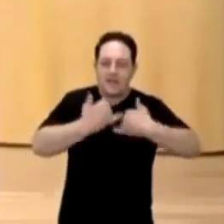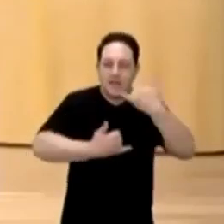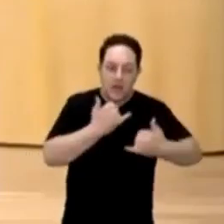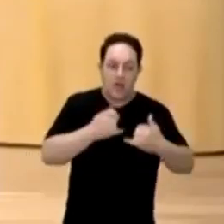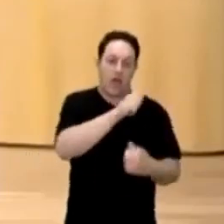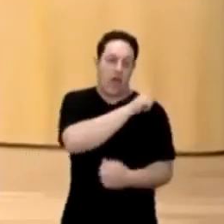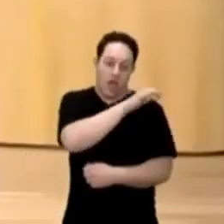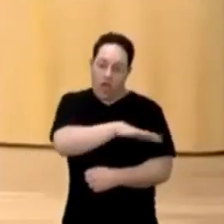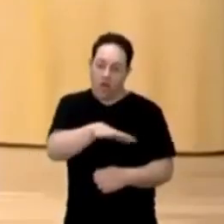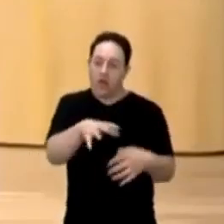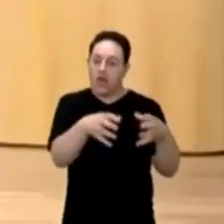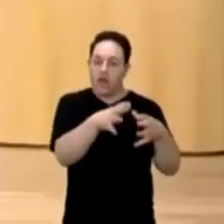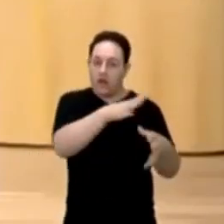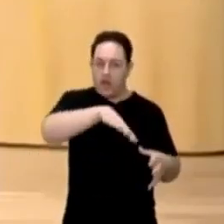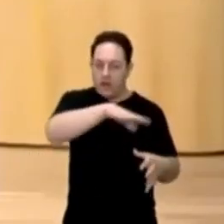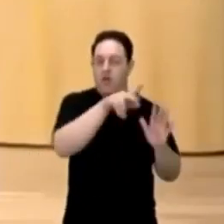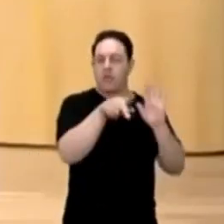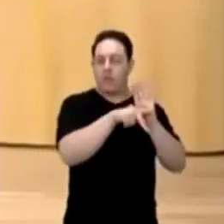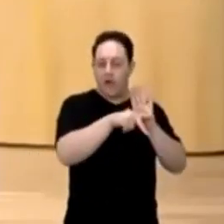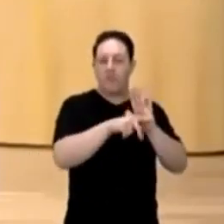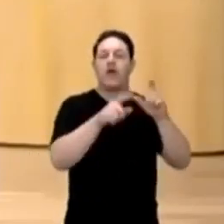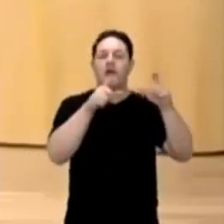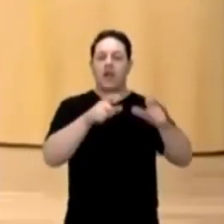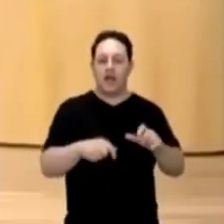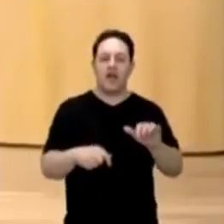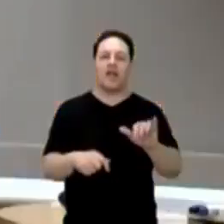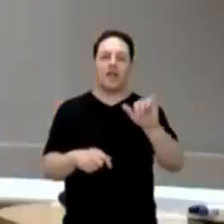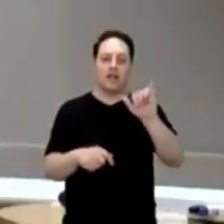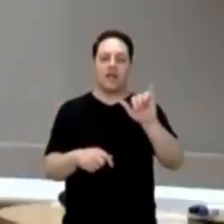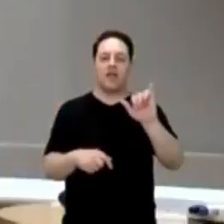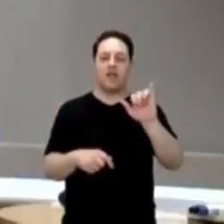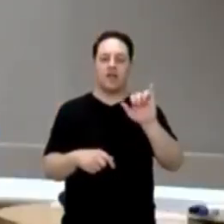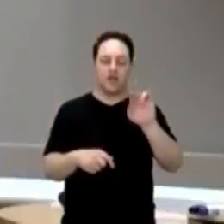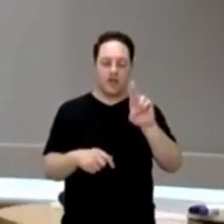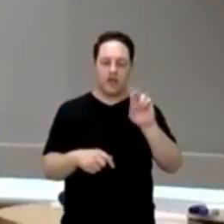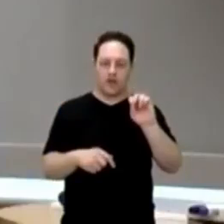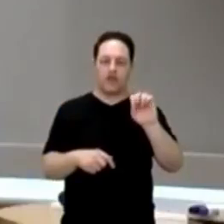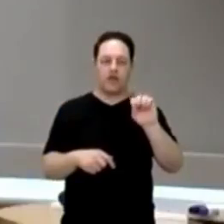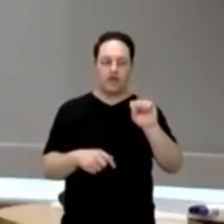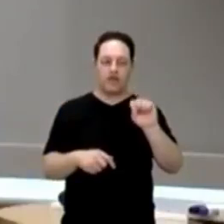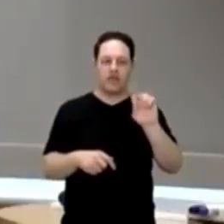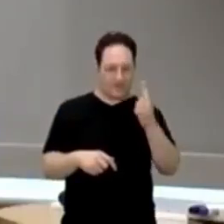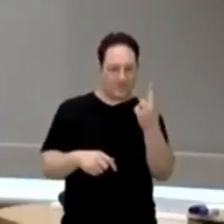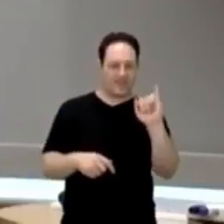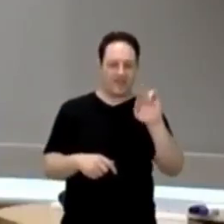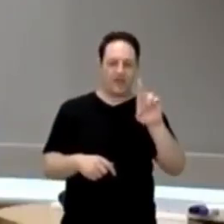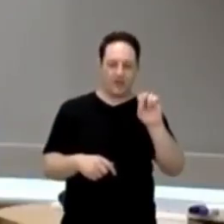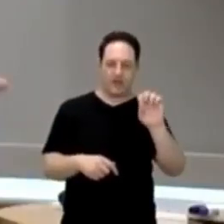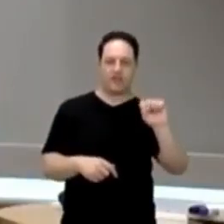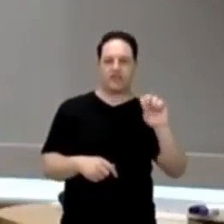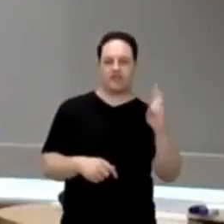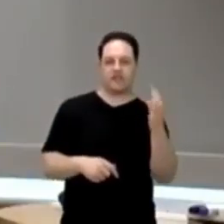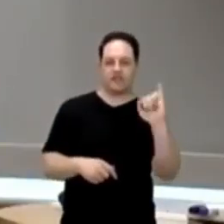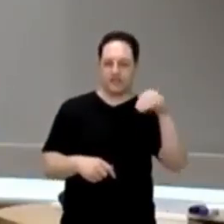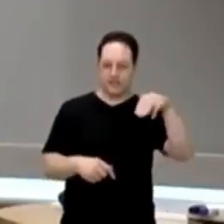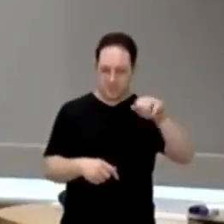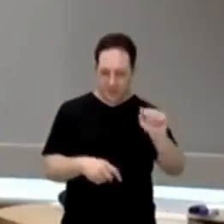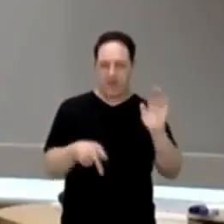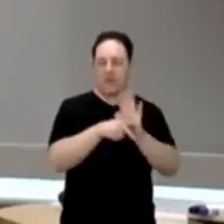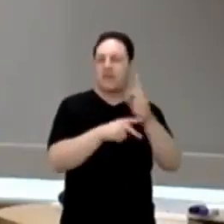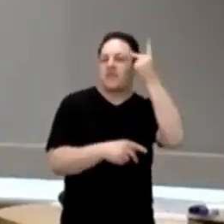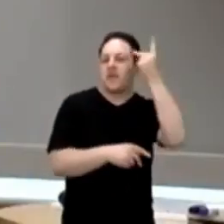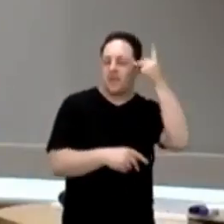próprios alunos da escola estadual de Hiroshima, da cidade de Hiroshima, na zona leste de São Paulo. Porque eles estavam muito preocupados, o Grêmio,